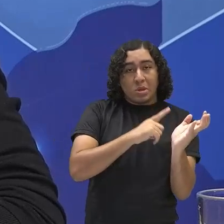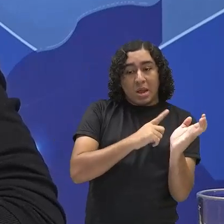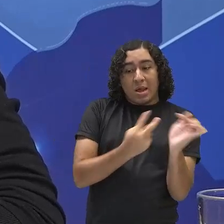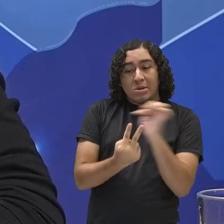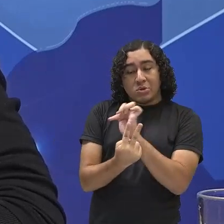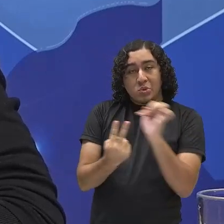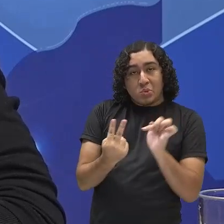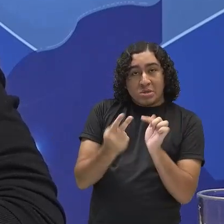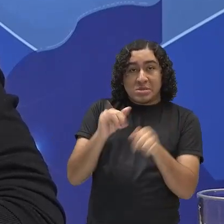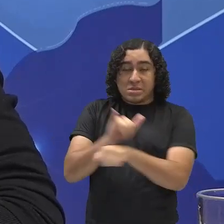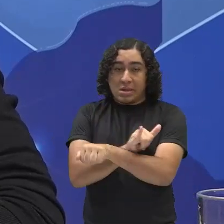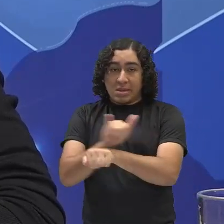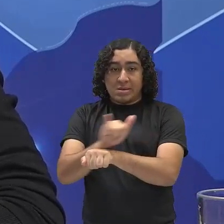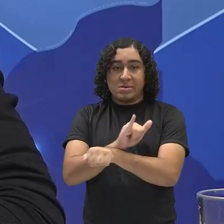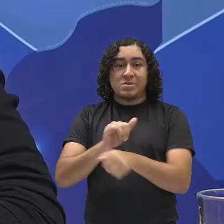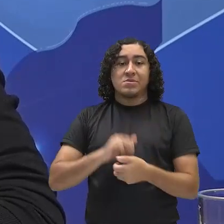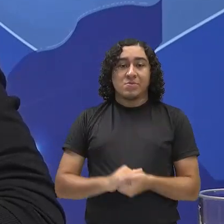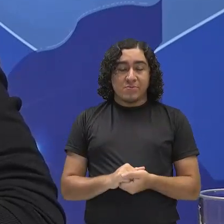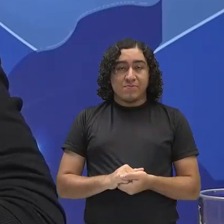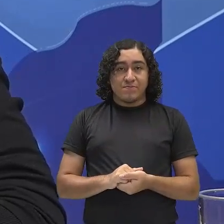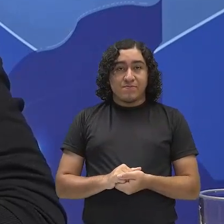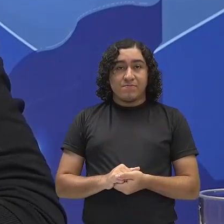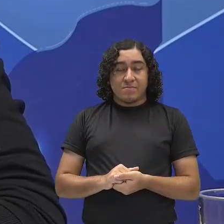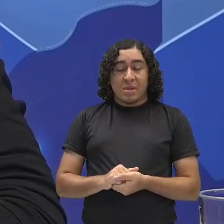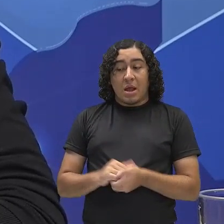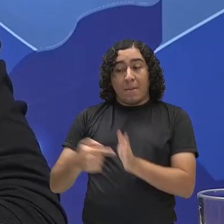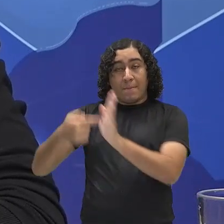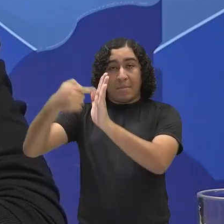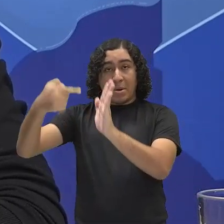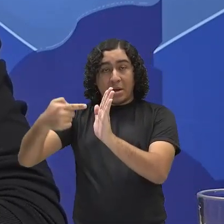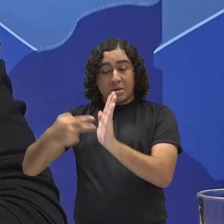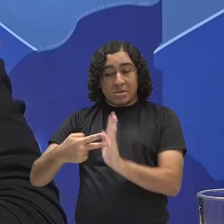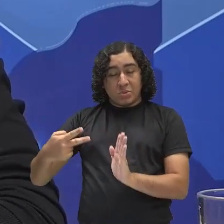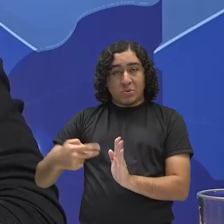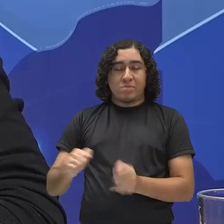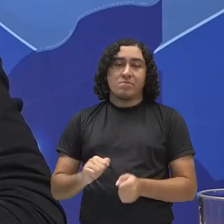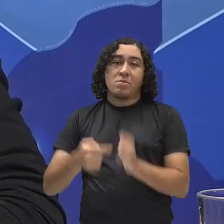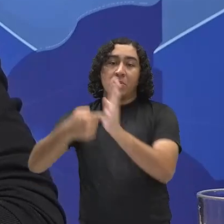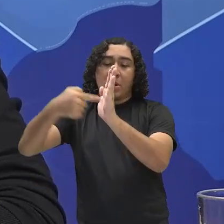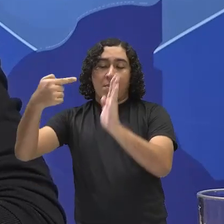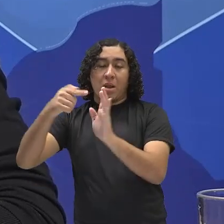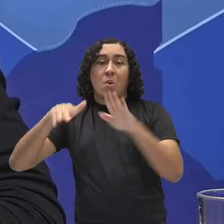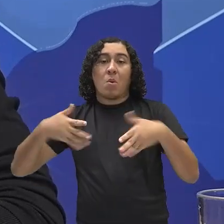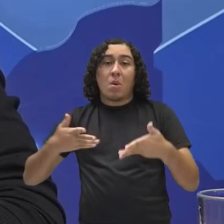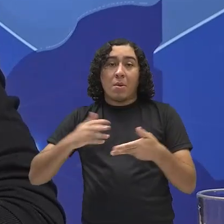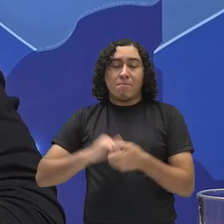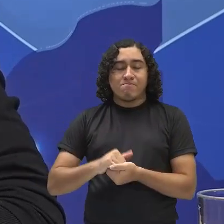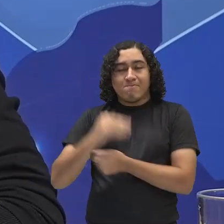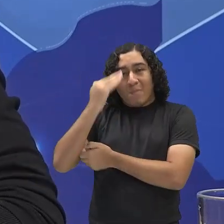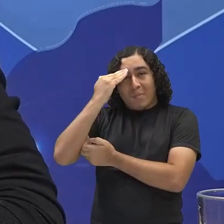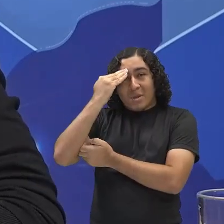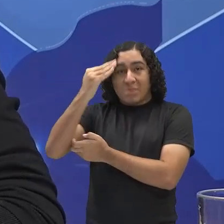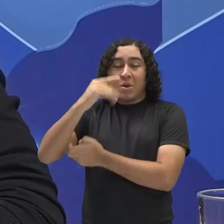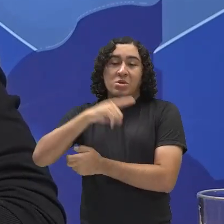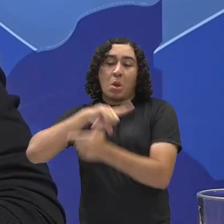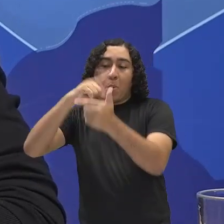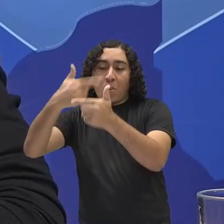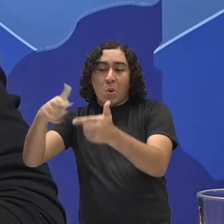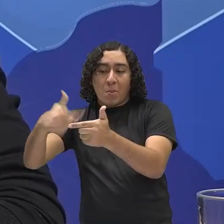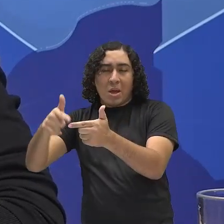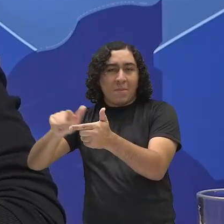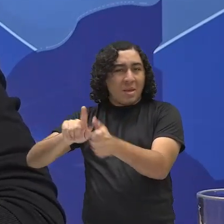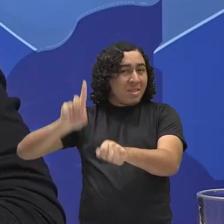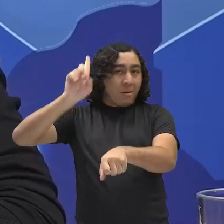que é a prioridade A e prioridade B. A nossa prioridade A, ela é justamente solucionar o problema já no